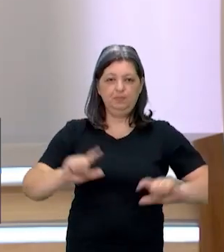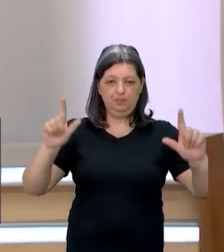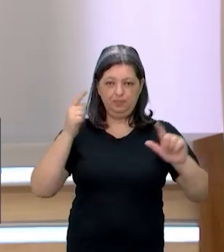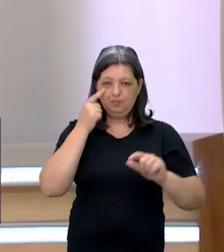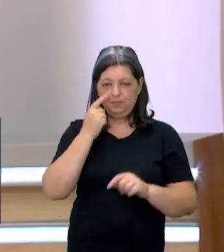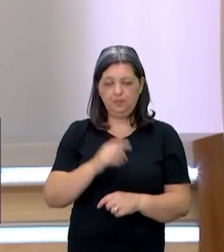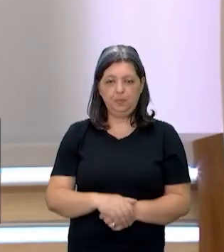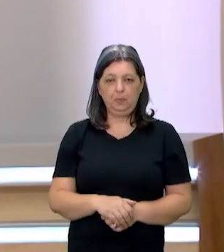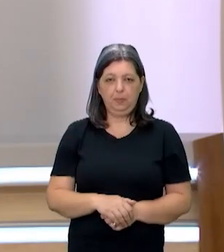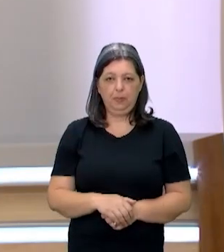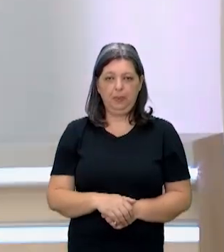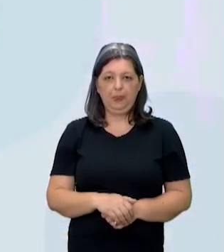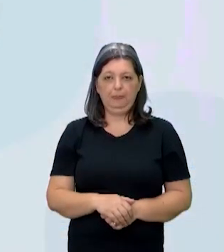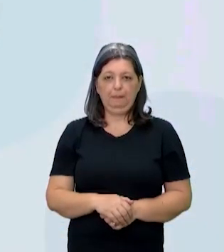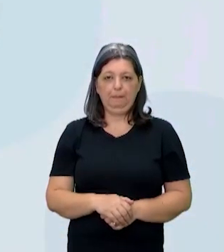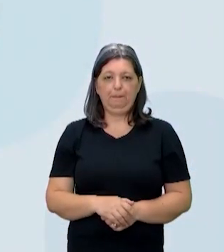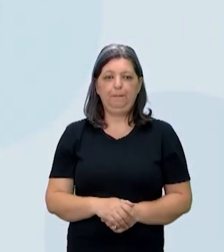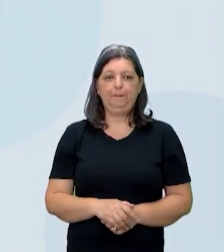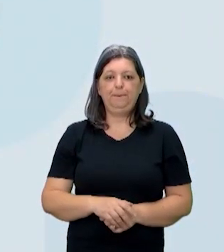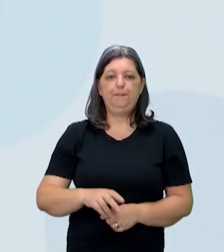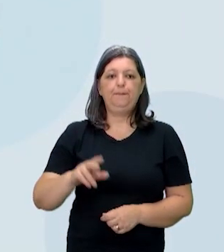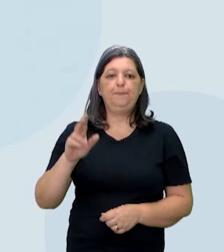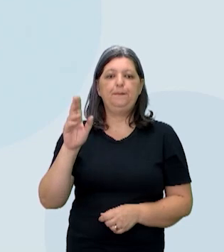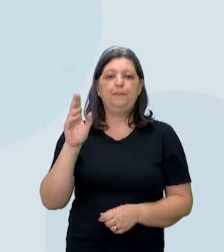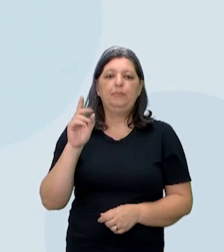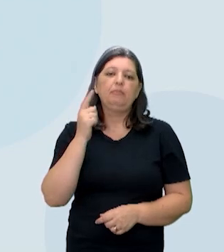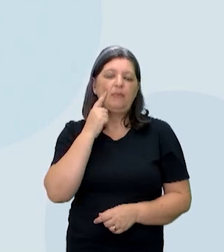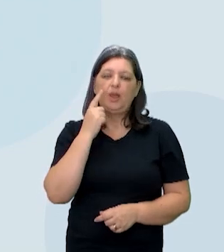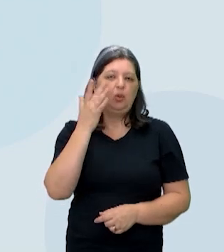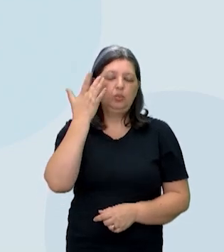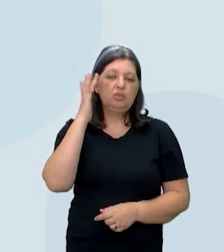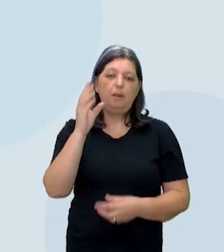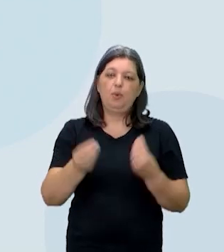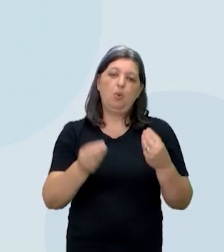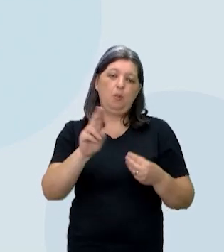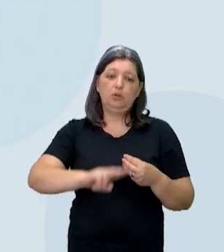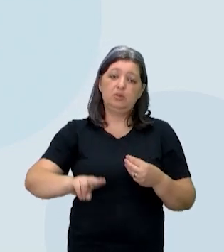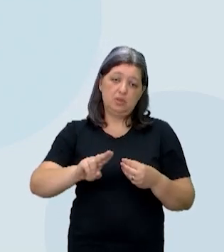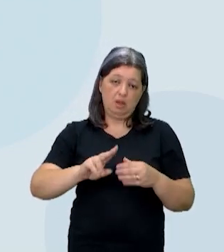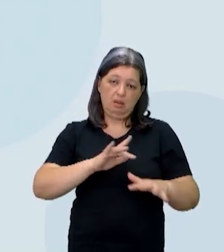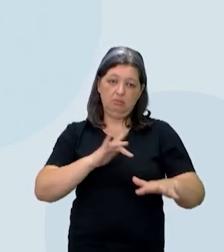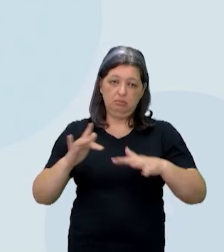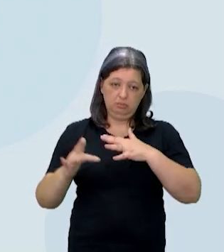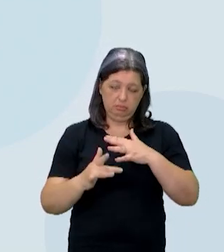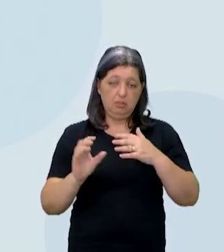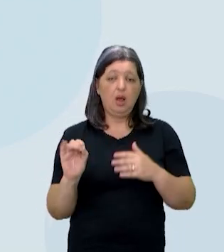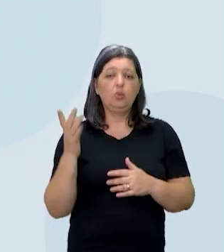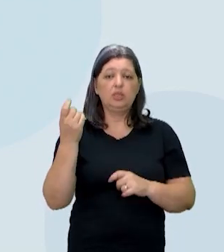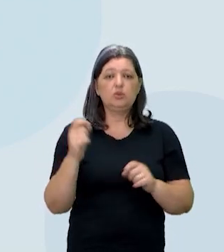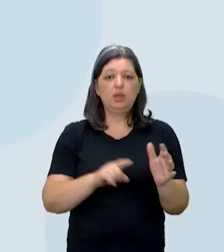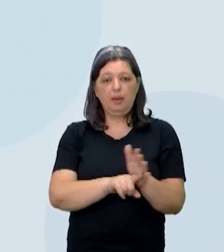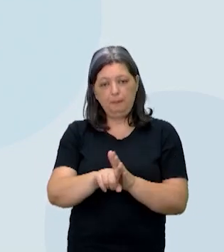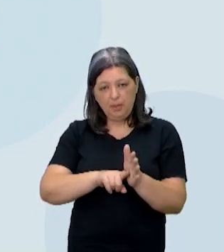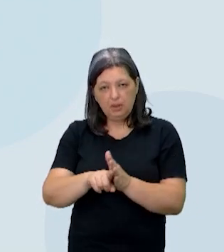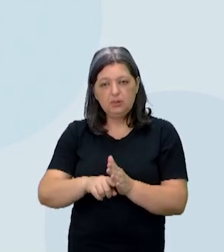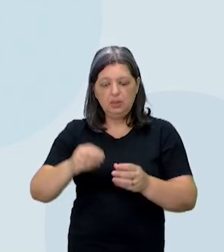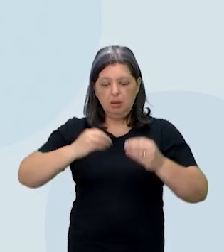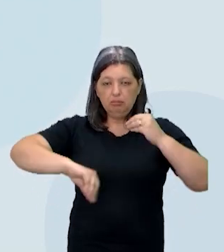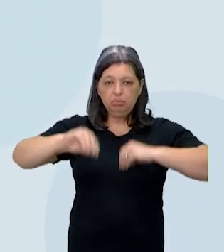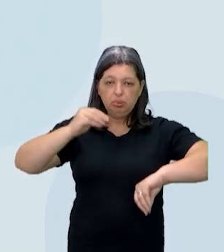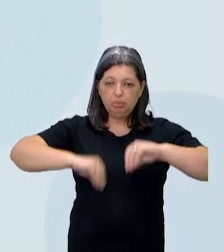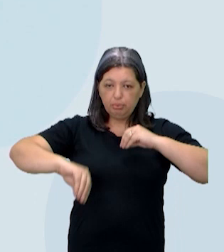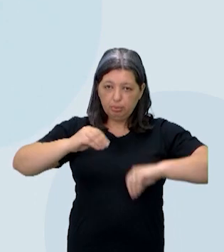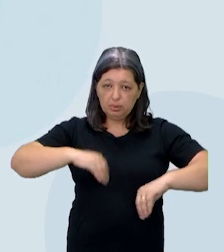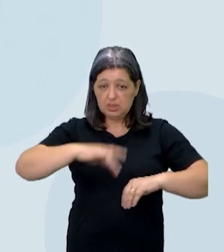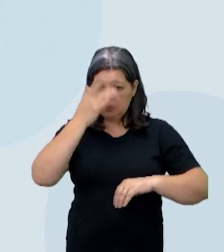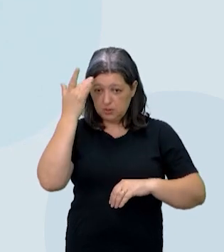vocês que o mau uso de redes sociais agrava sinais depressivos nos jovens. Segundo um estudo da Universidade